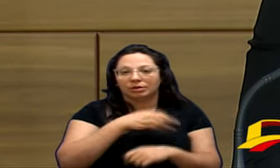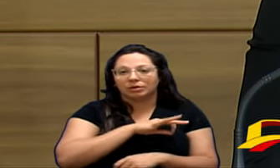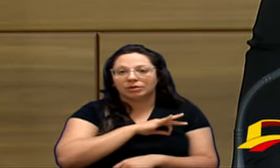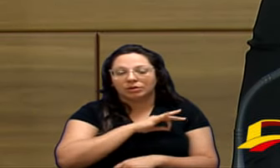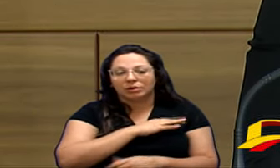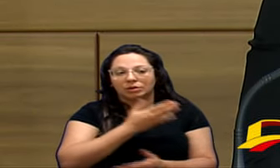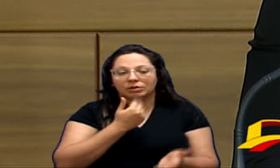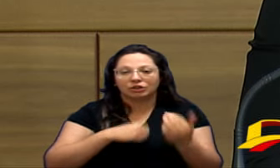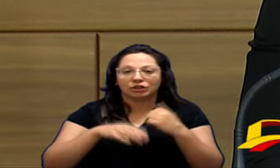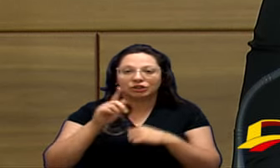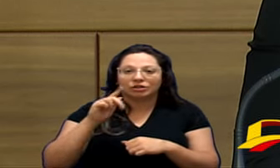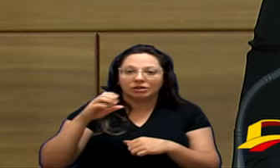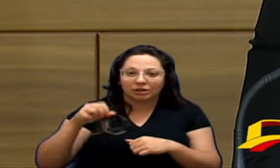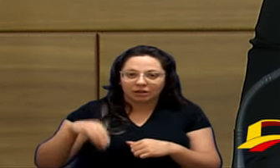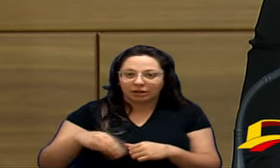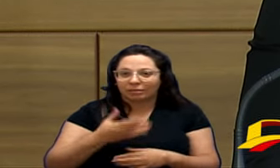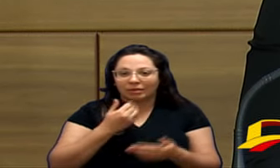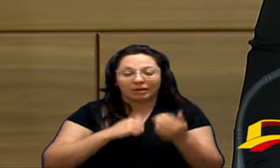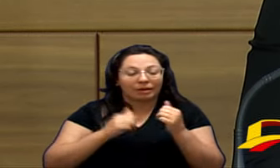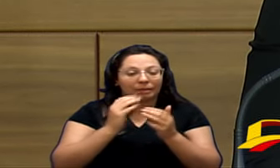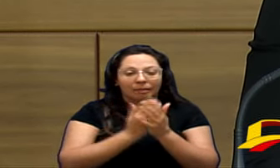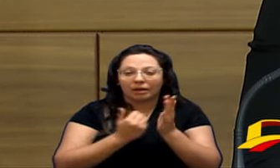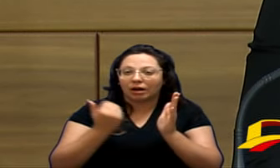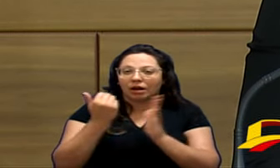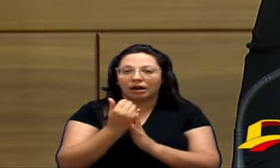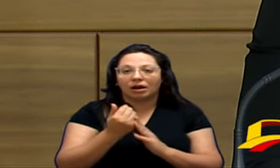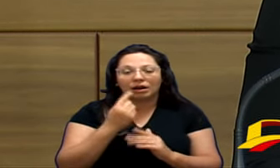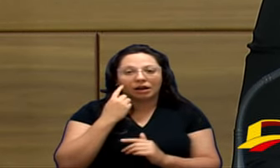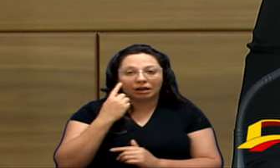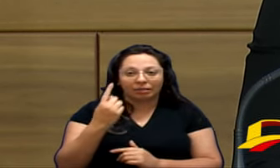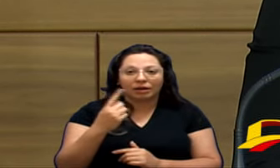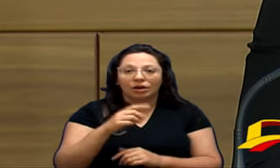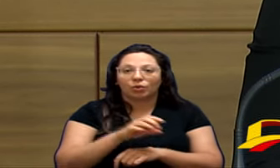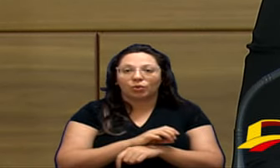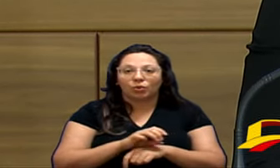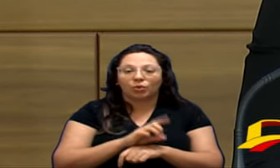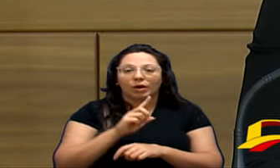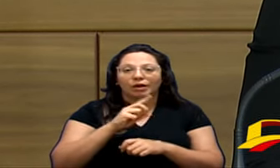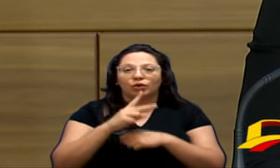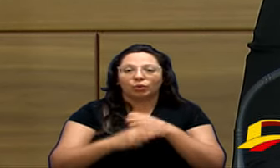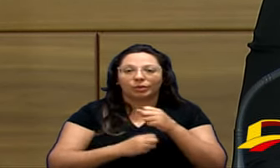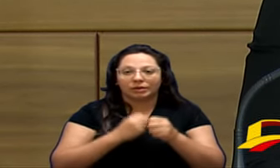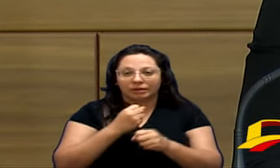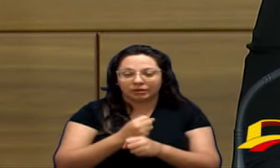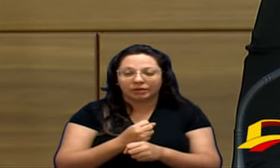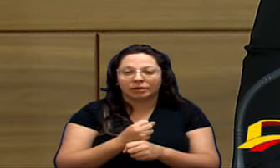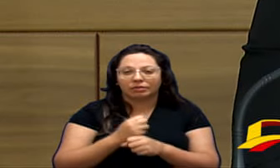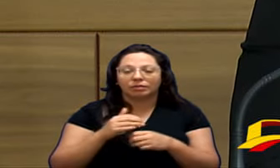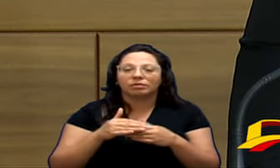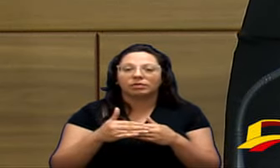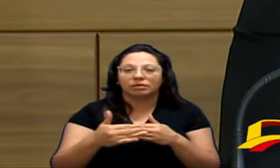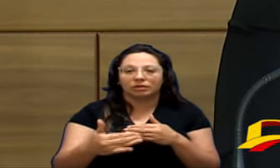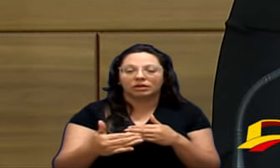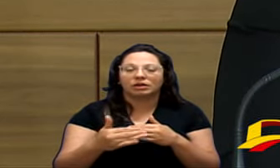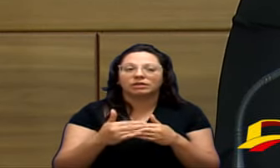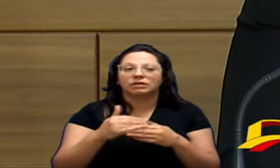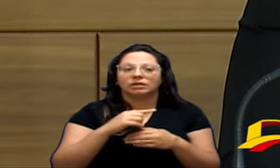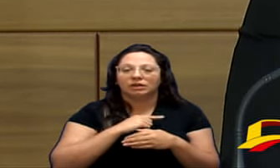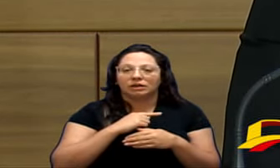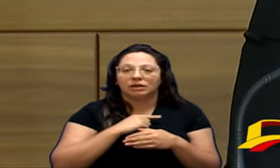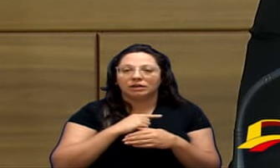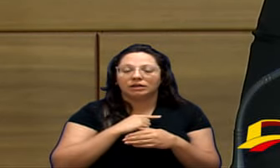civil possível aproveitar o máximo lembrando o concurso público ele é válido por 2 anos prorrogável mais do anos segundo a